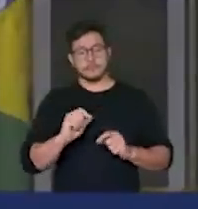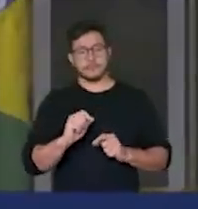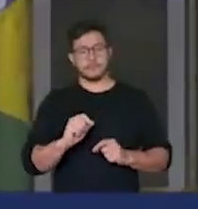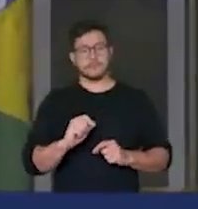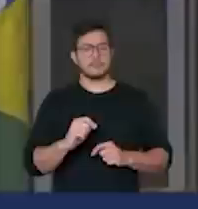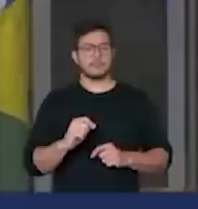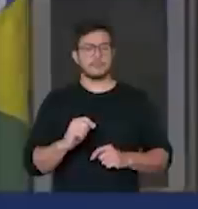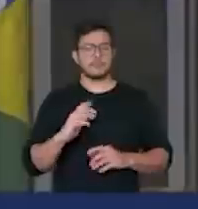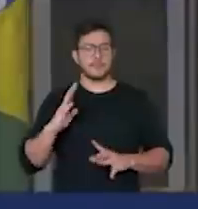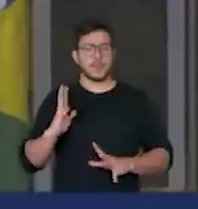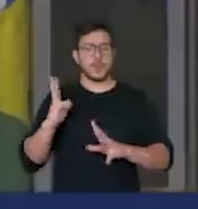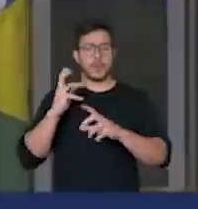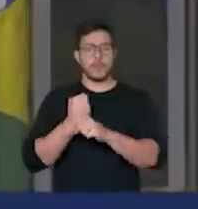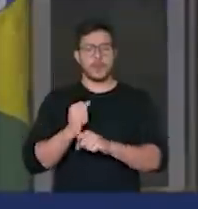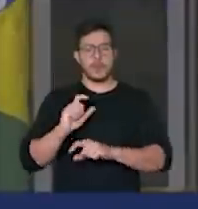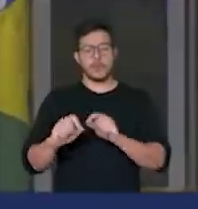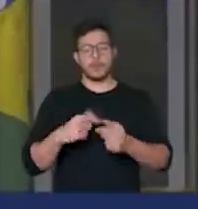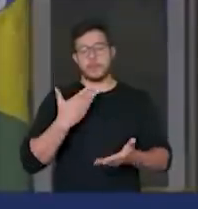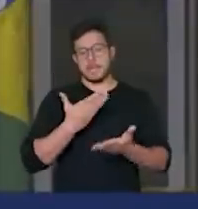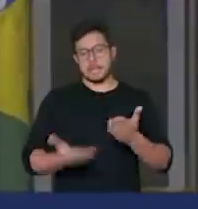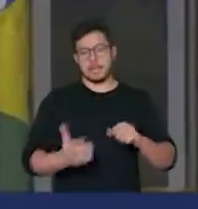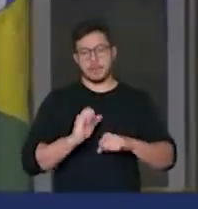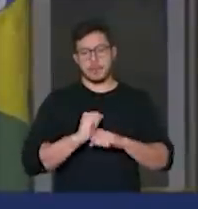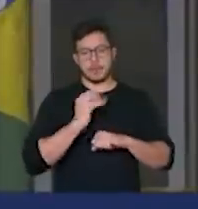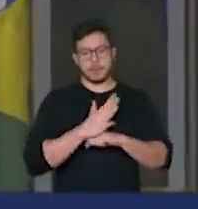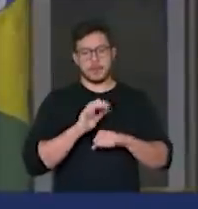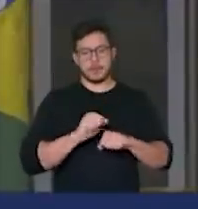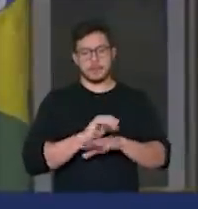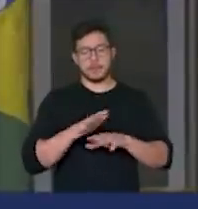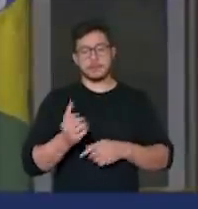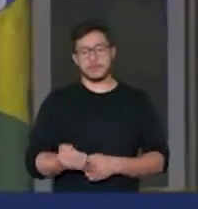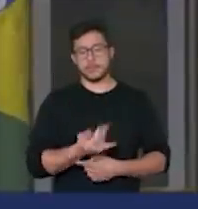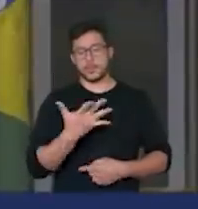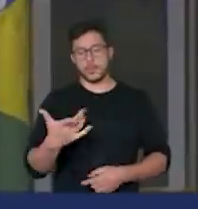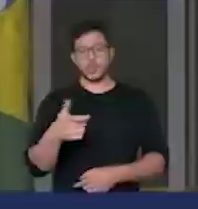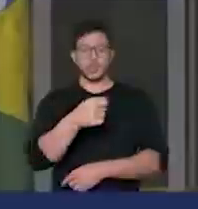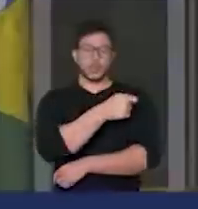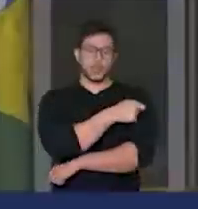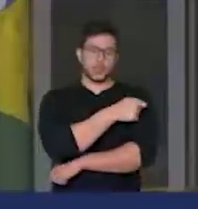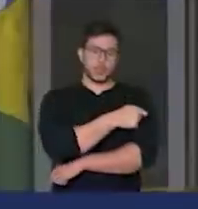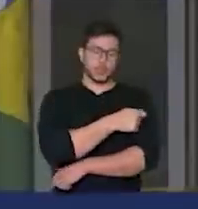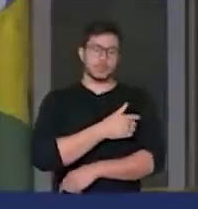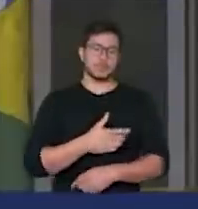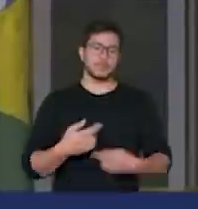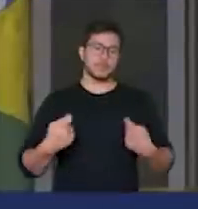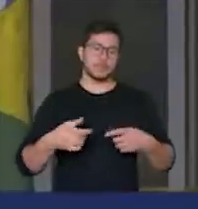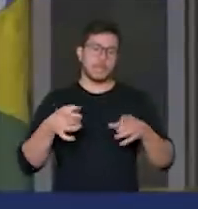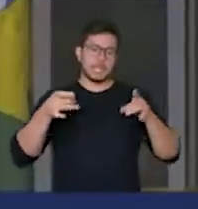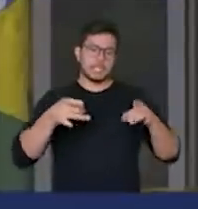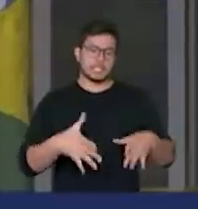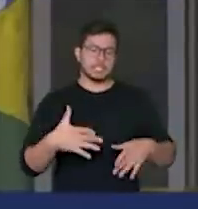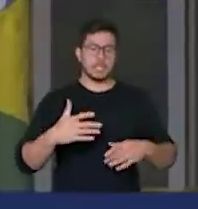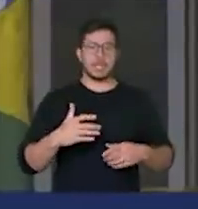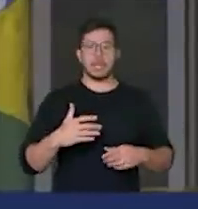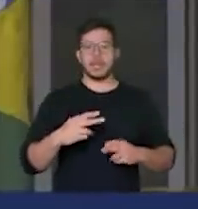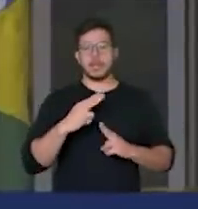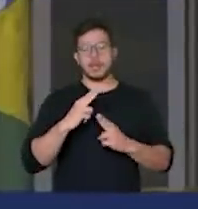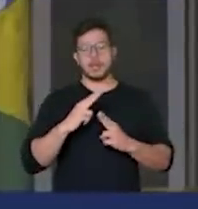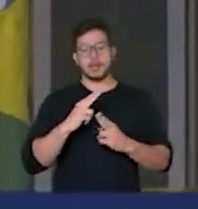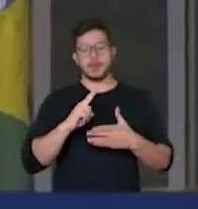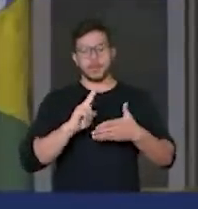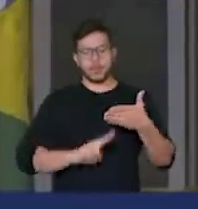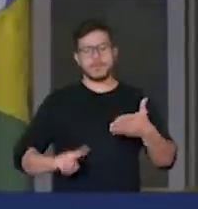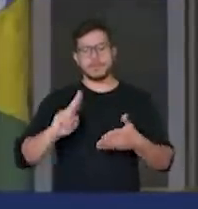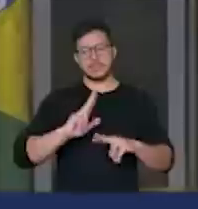recuperar o prejuízo que nós tivemos durante a pandemia de milhares de alunos que muitas vezes tiveram de abandonar a universidade por falta